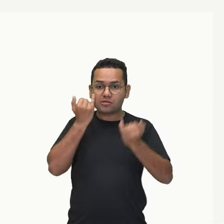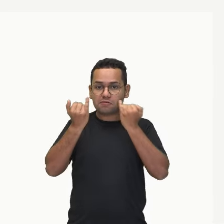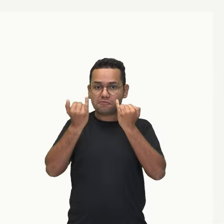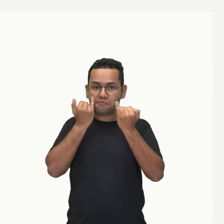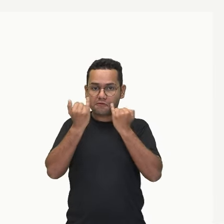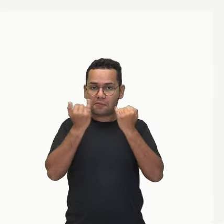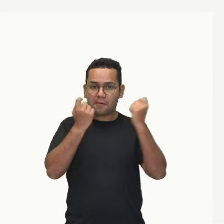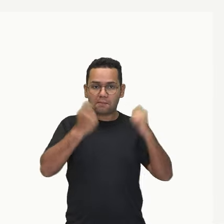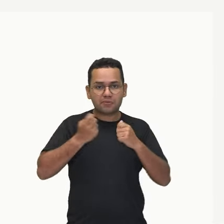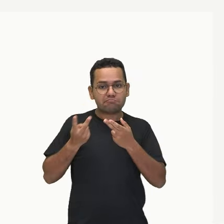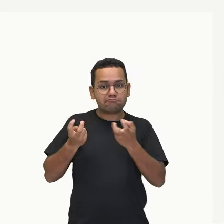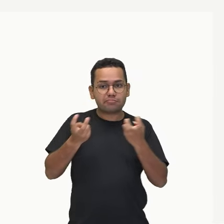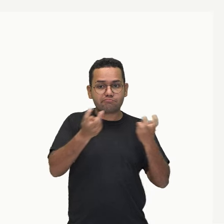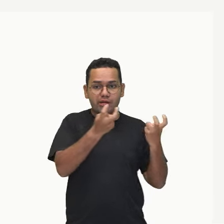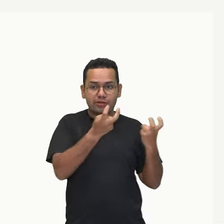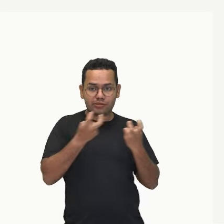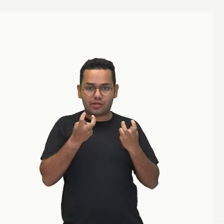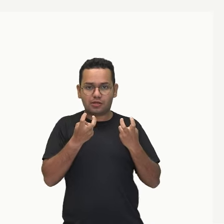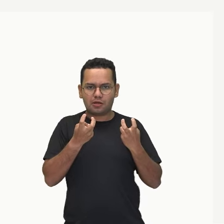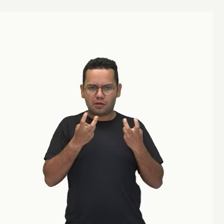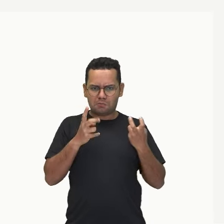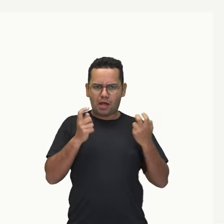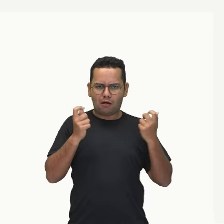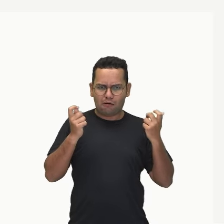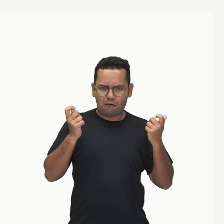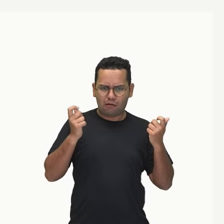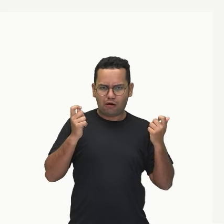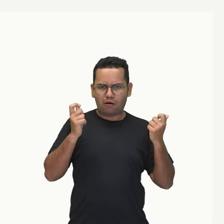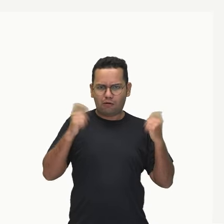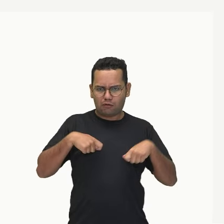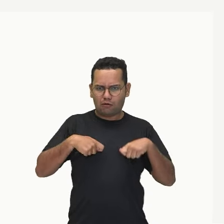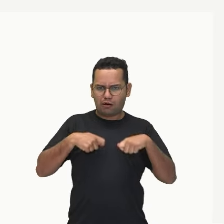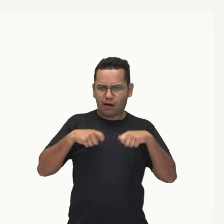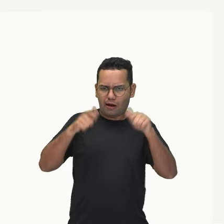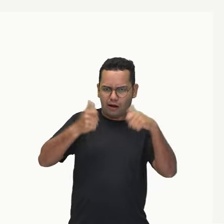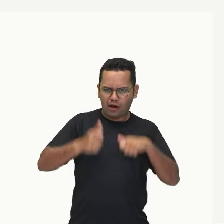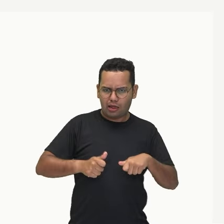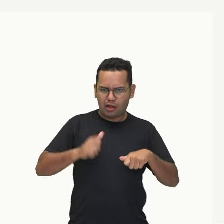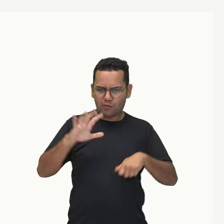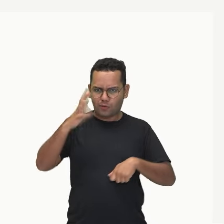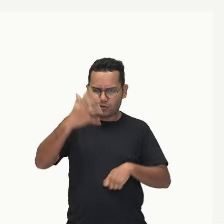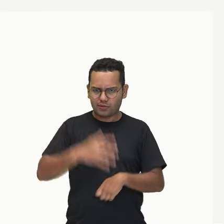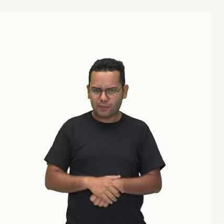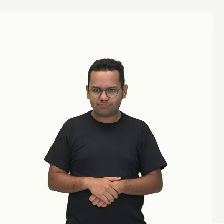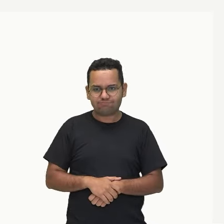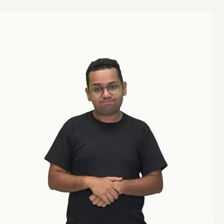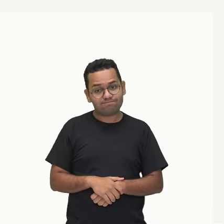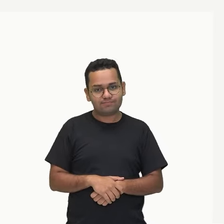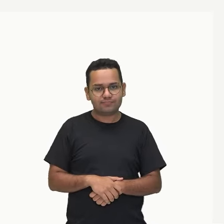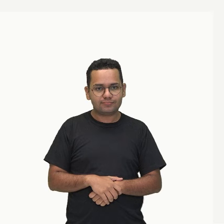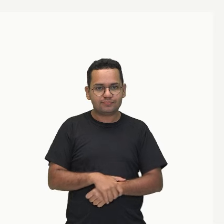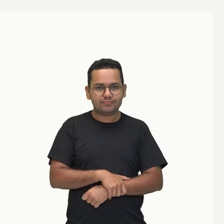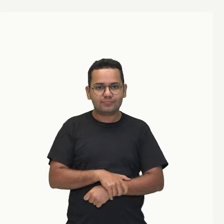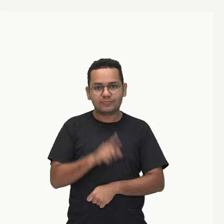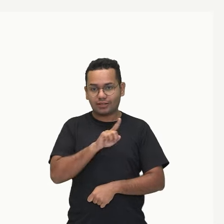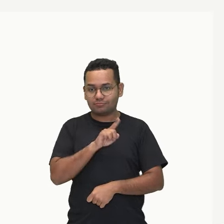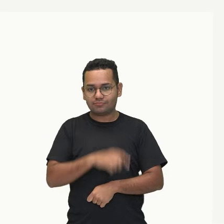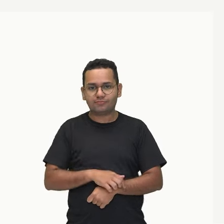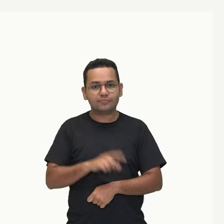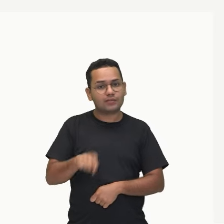diferente, porque ele é ordenado logicamente, portanto, ele é sistemático.